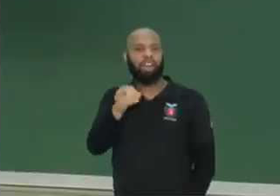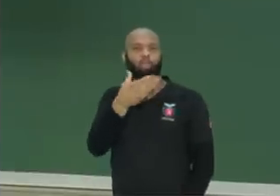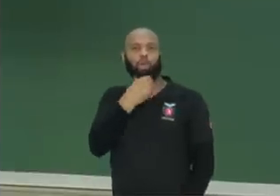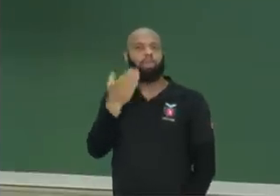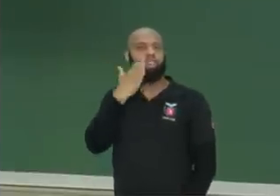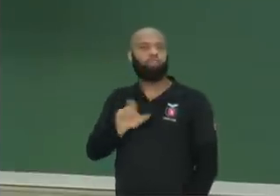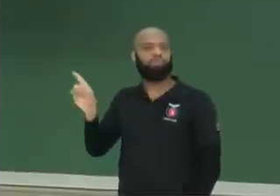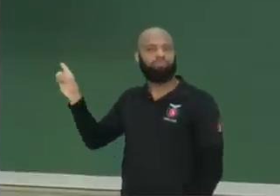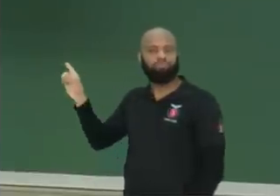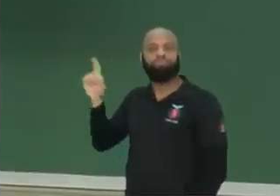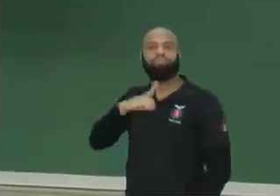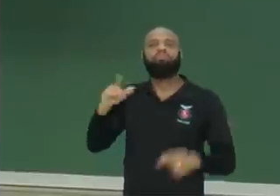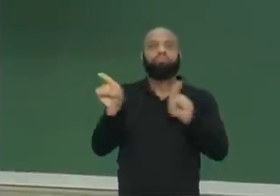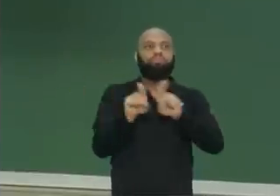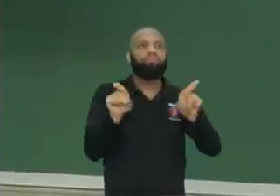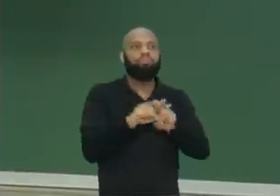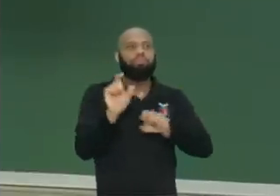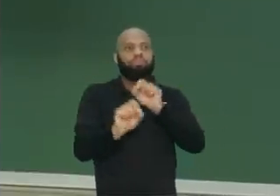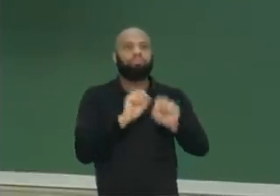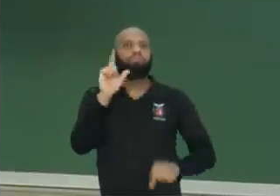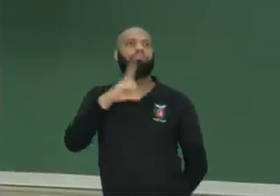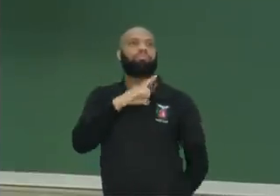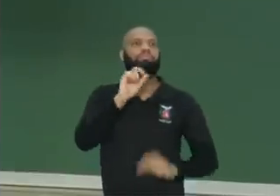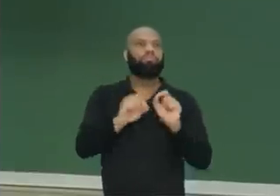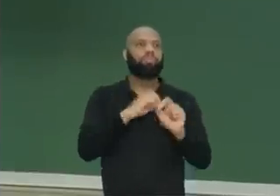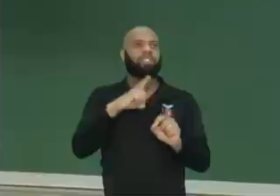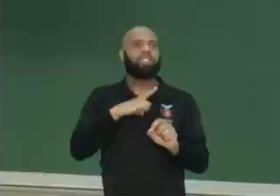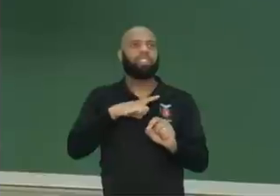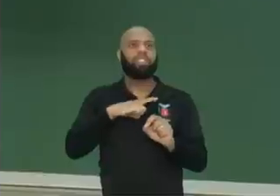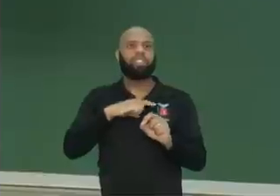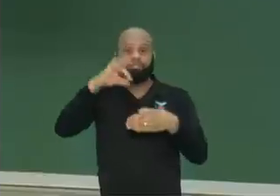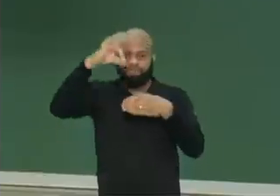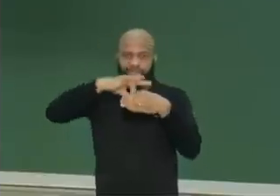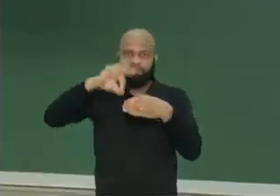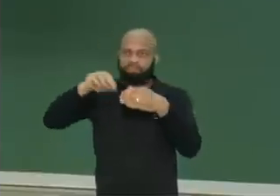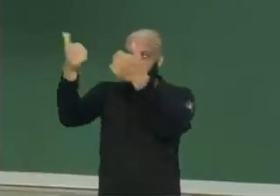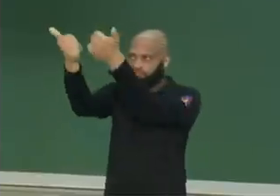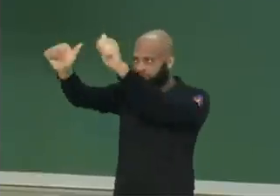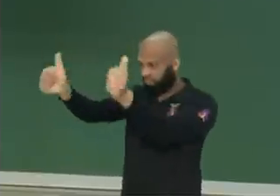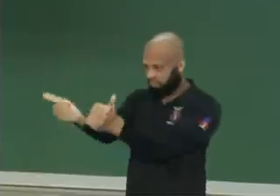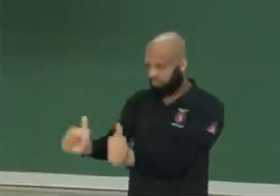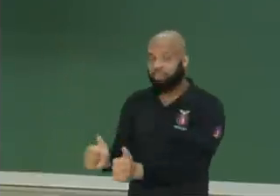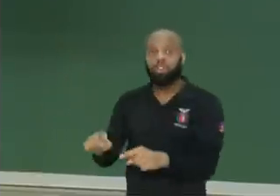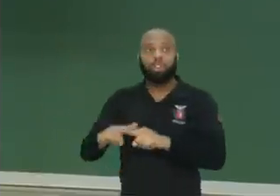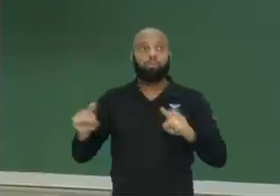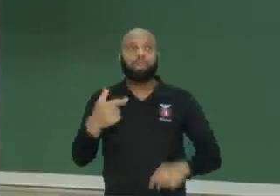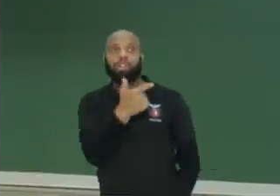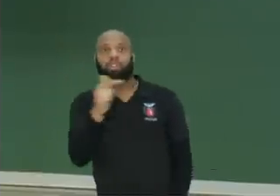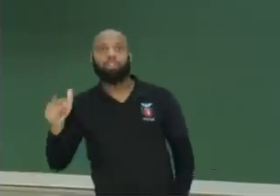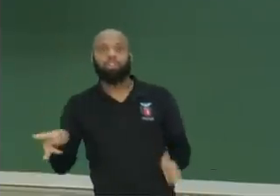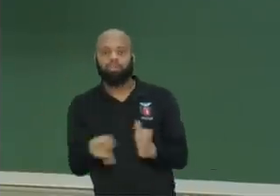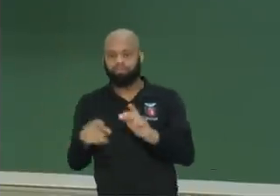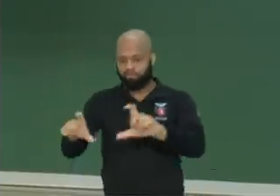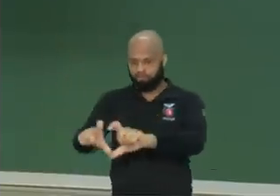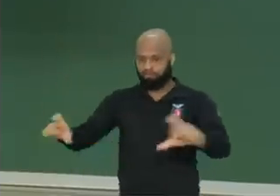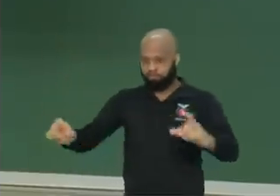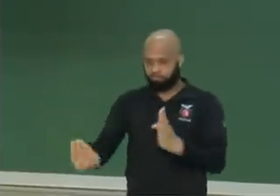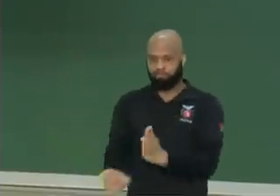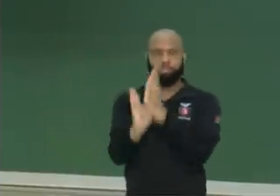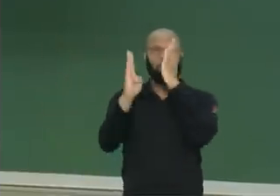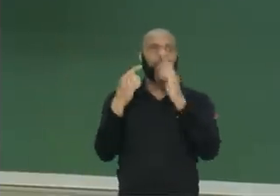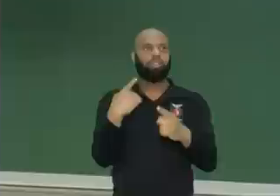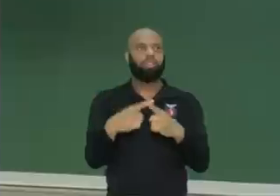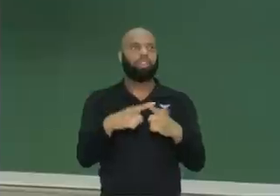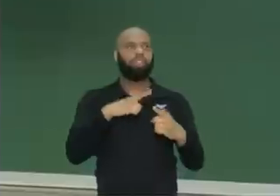Azul, que tem a erva mate esculpida ao redor do seu túmulo, porém ele não tem uma identificação e